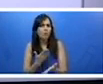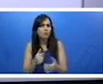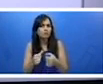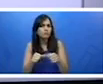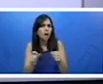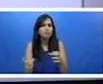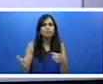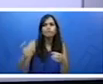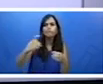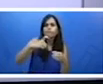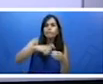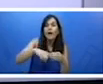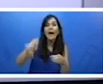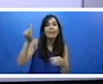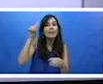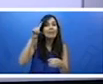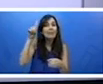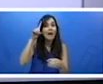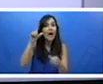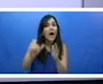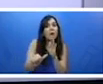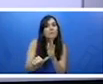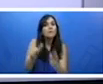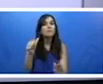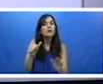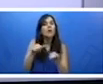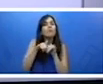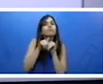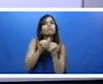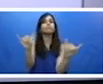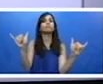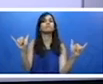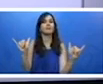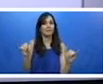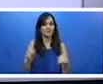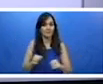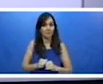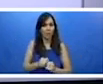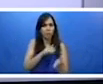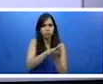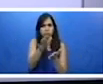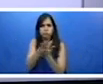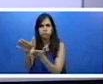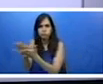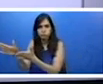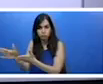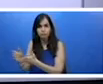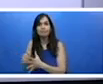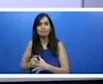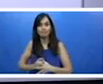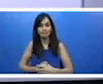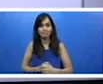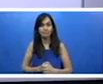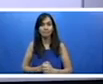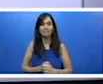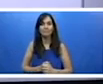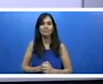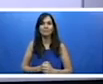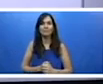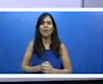inserido a data da primeira publicação dessa obra, a editora que a publicou. Público a que